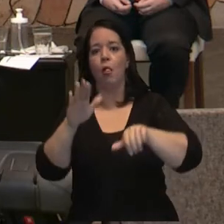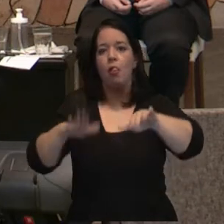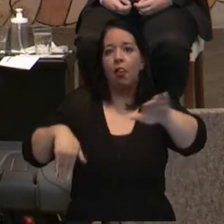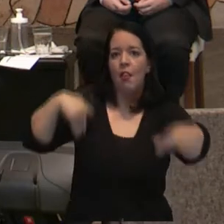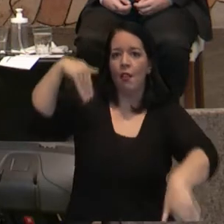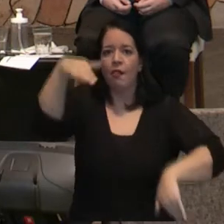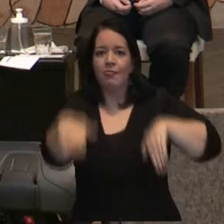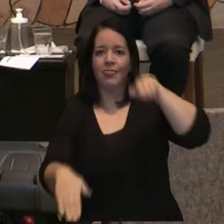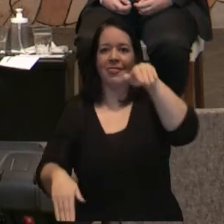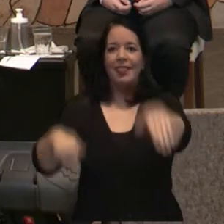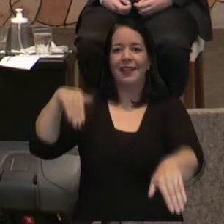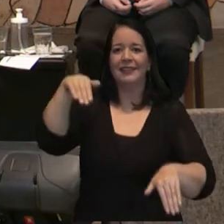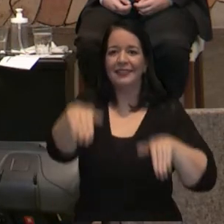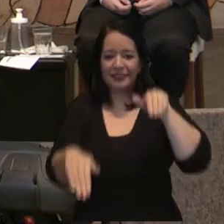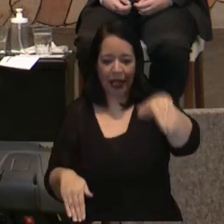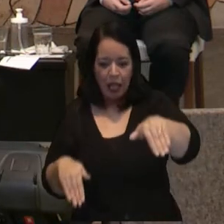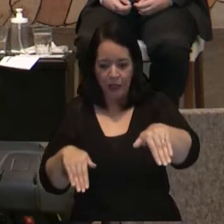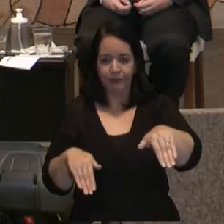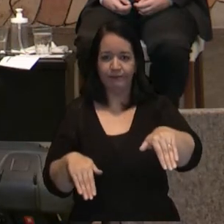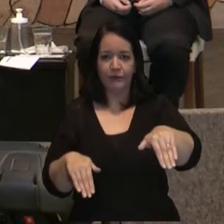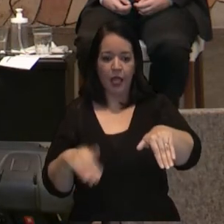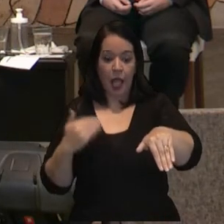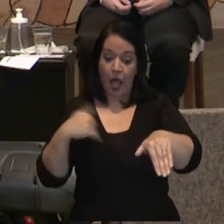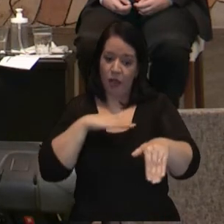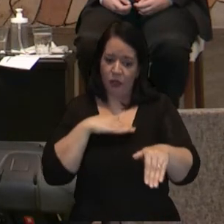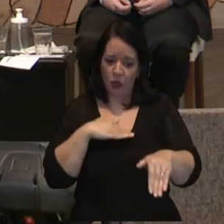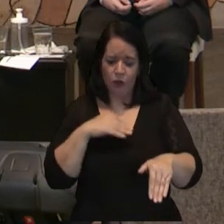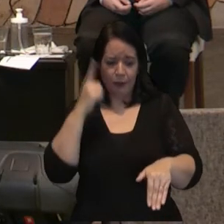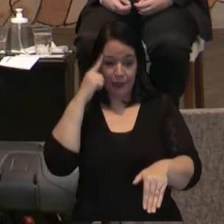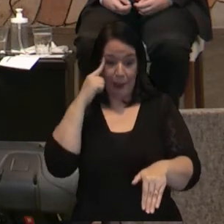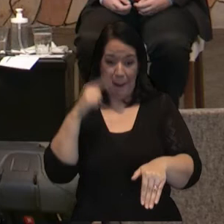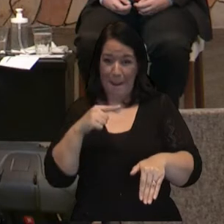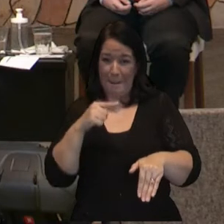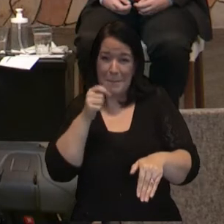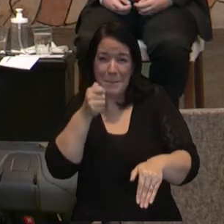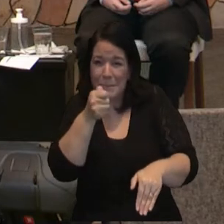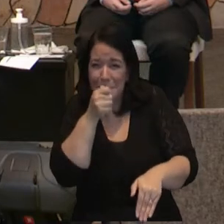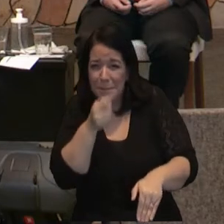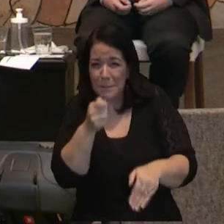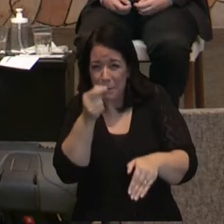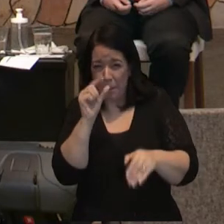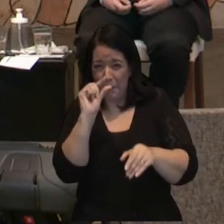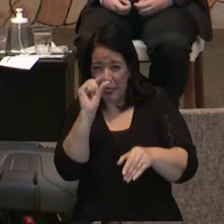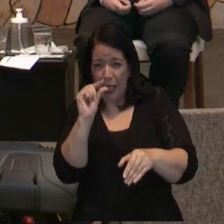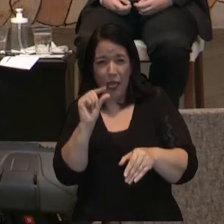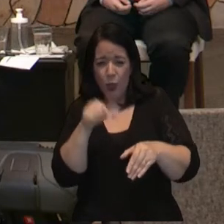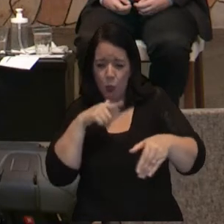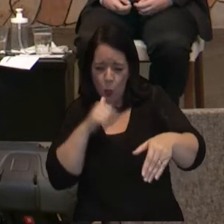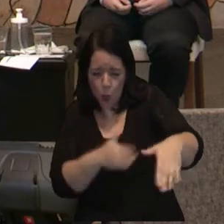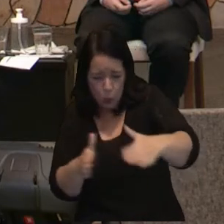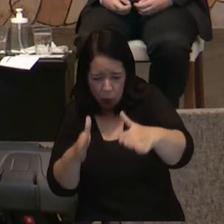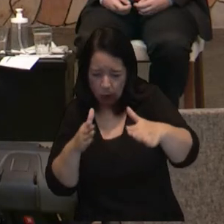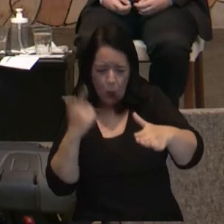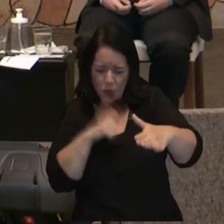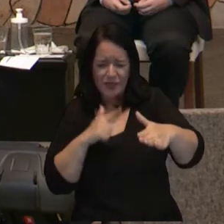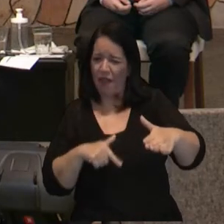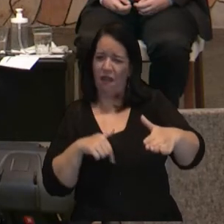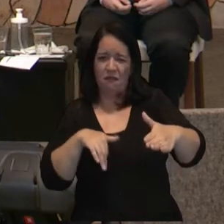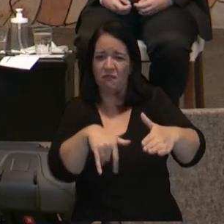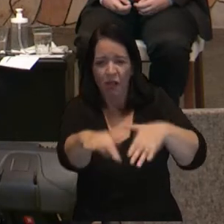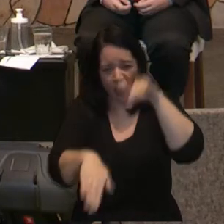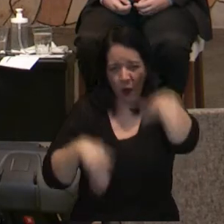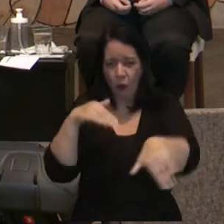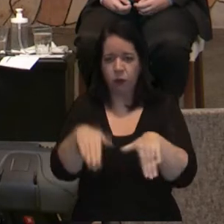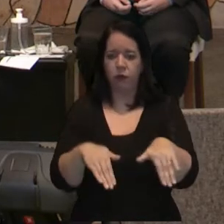mar diante de nós. E eu comecei a me cansar e a me desesperar, e nem olhava para trás para saber do